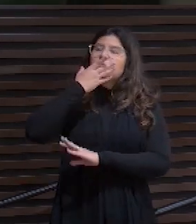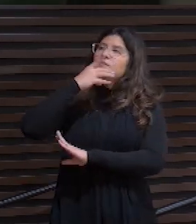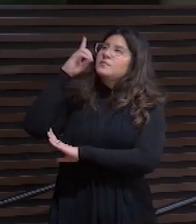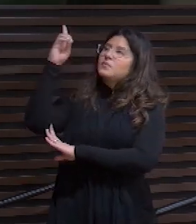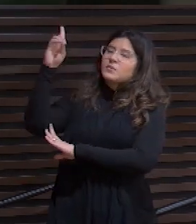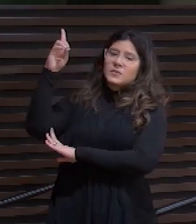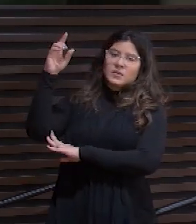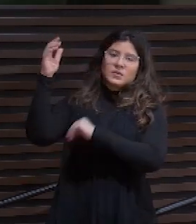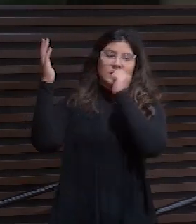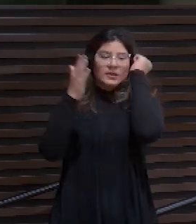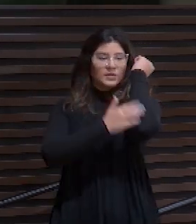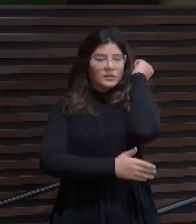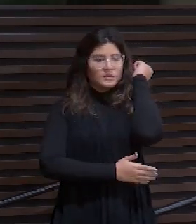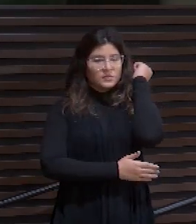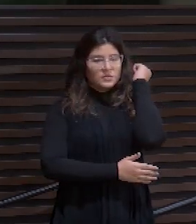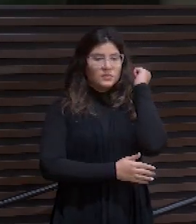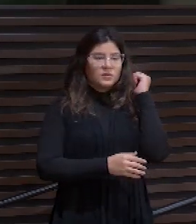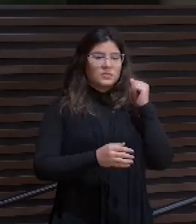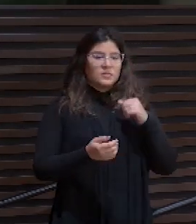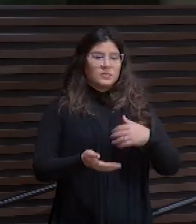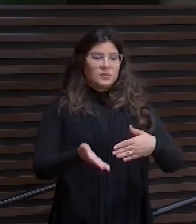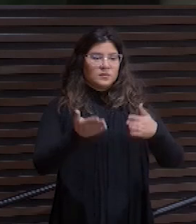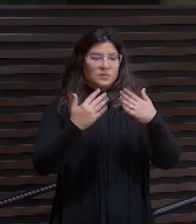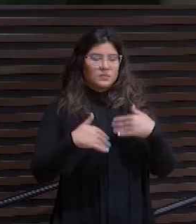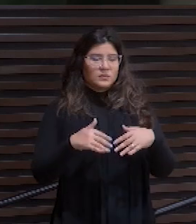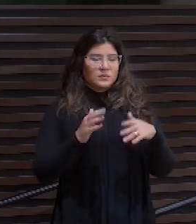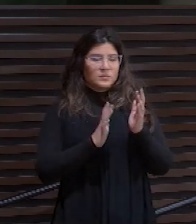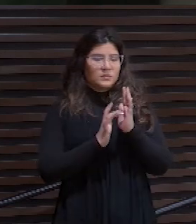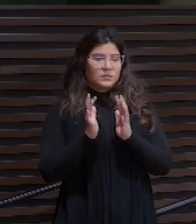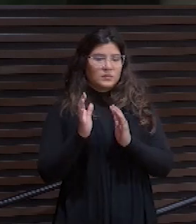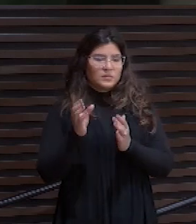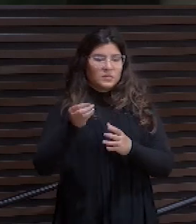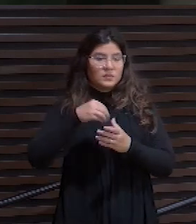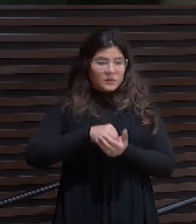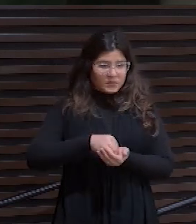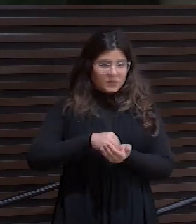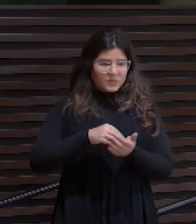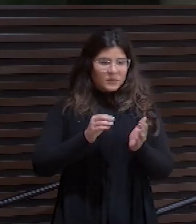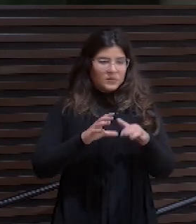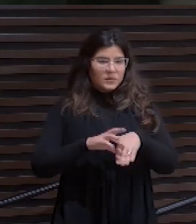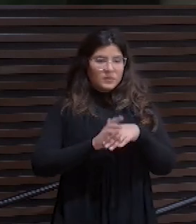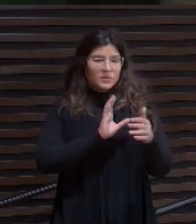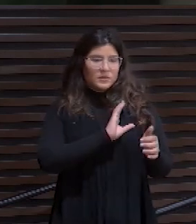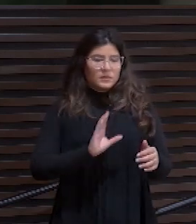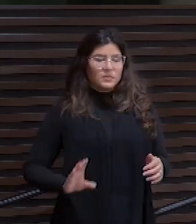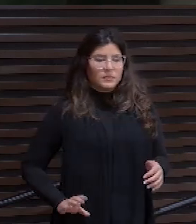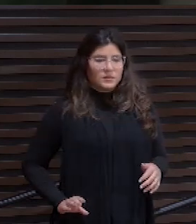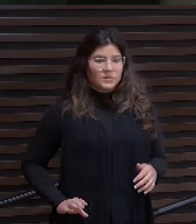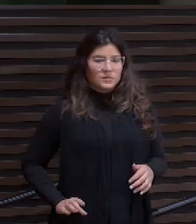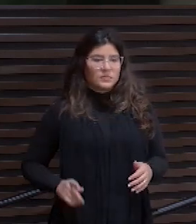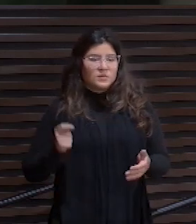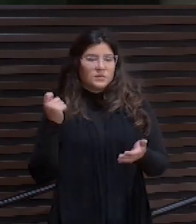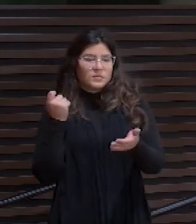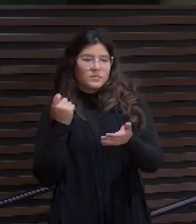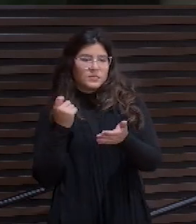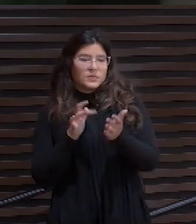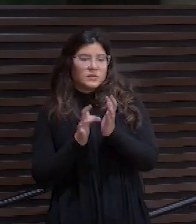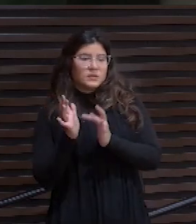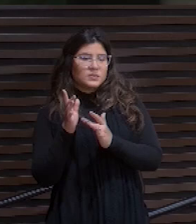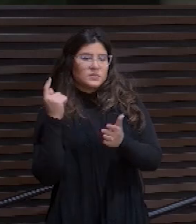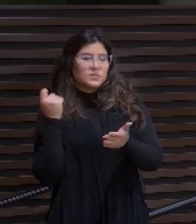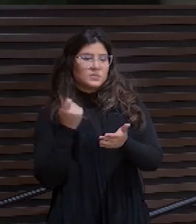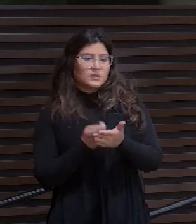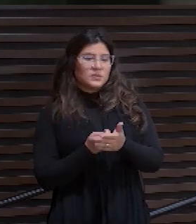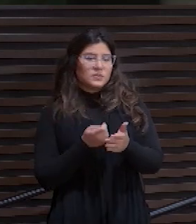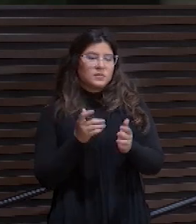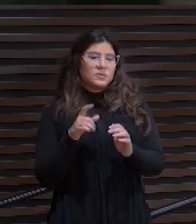estava sobre nós foi colocado em Cristo. Ele pagou toda a nossa dívida naquela cruz, toda a dívida de todo aquele que crê.